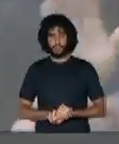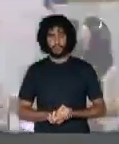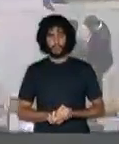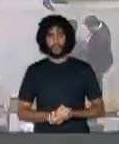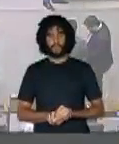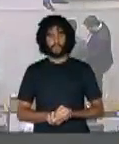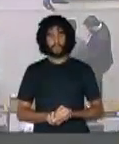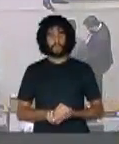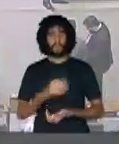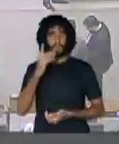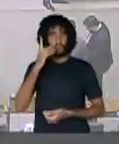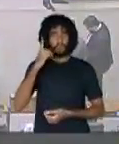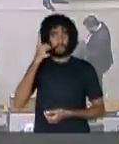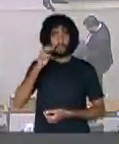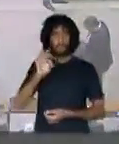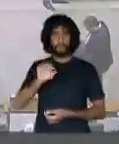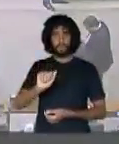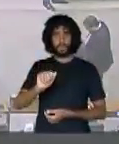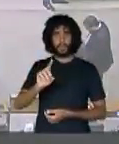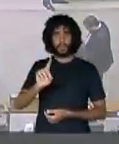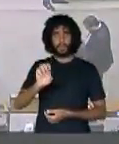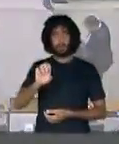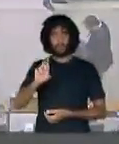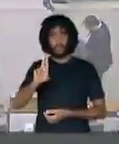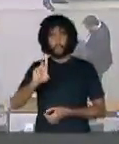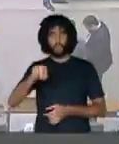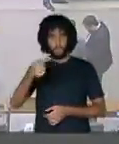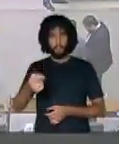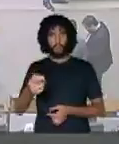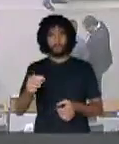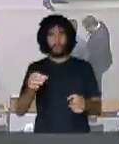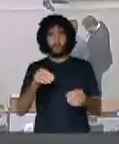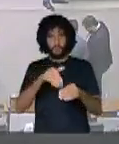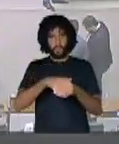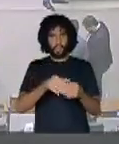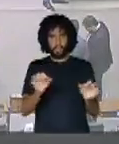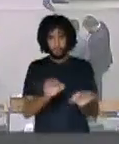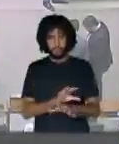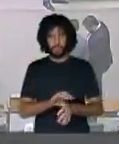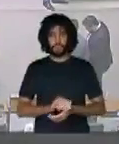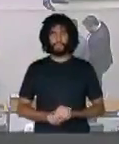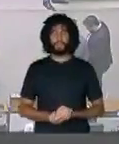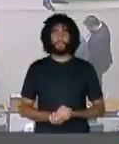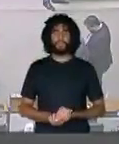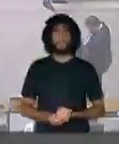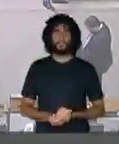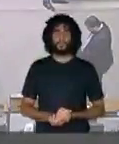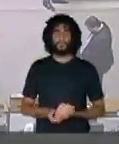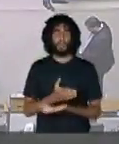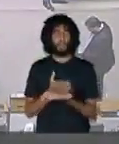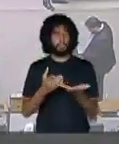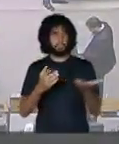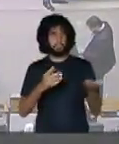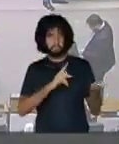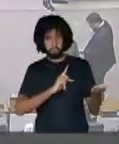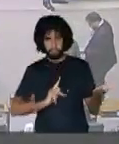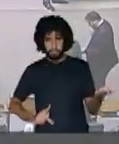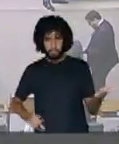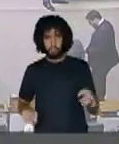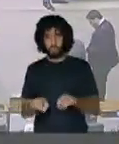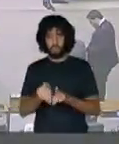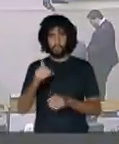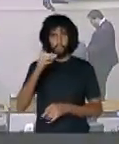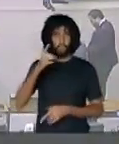Deputado Tadeu, pela liderança do PSB, eu vou encerrar a votação depois da fala dele. Senhor presidente, senhoras deputadas, senhores deputados,